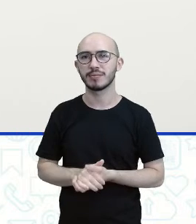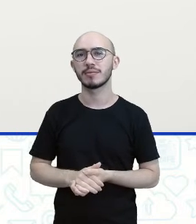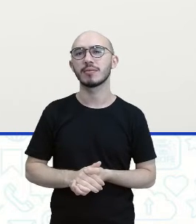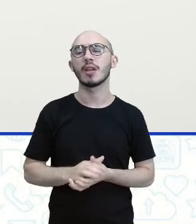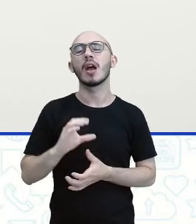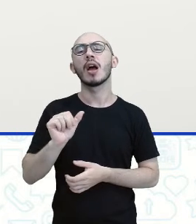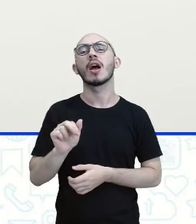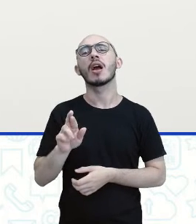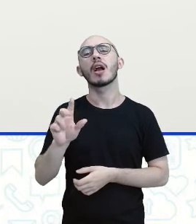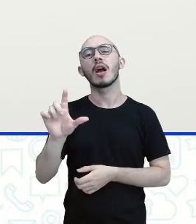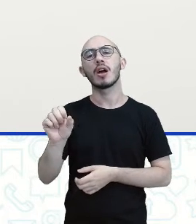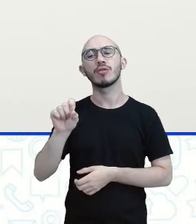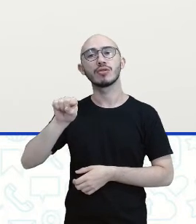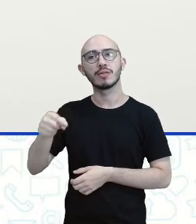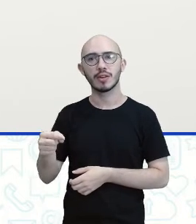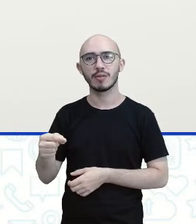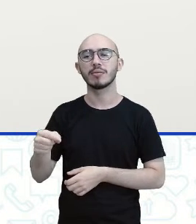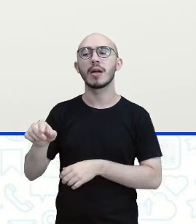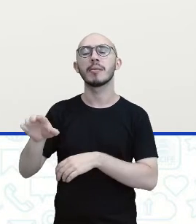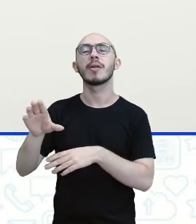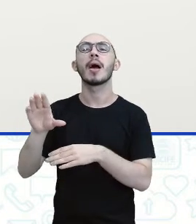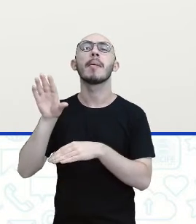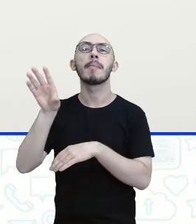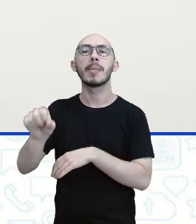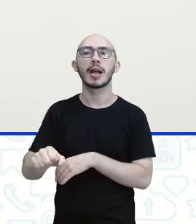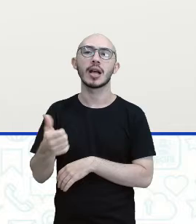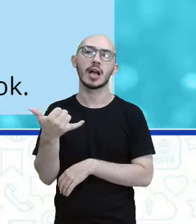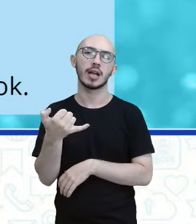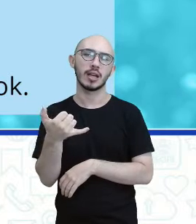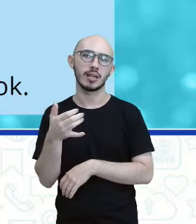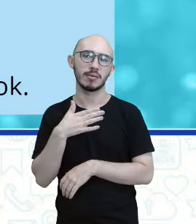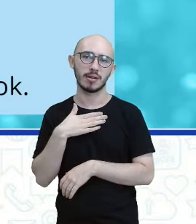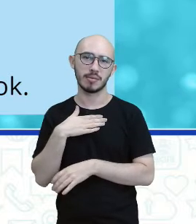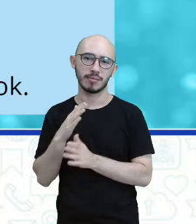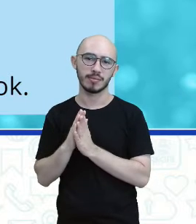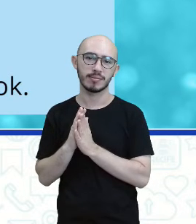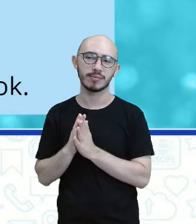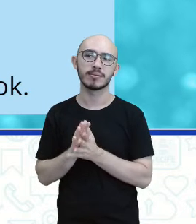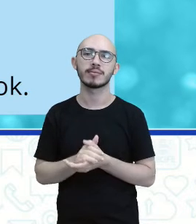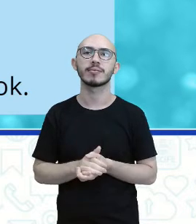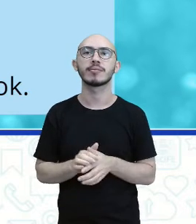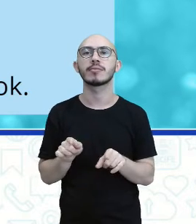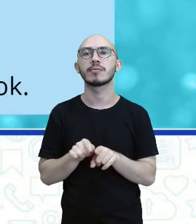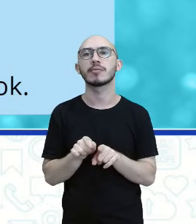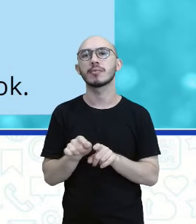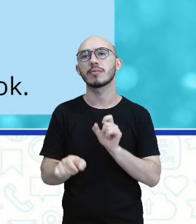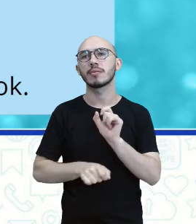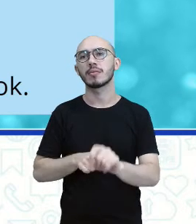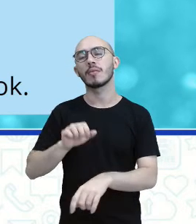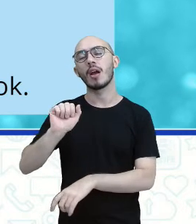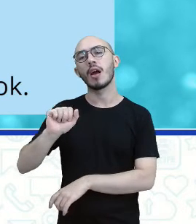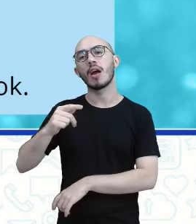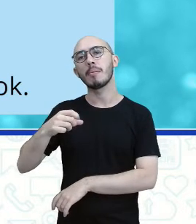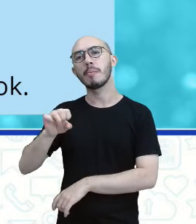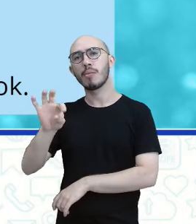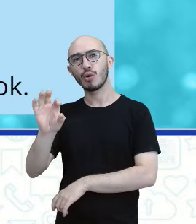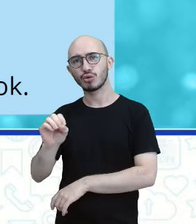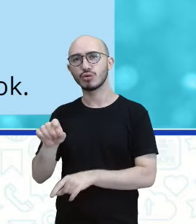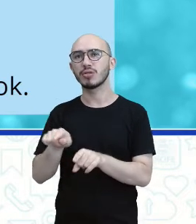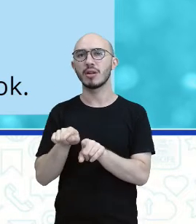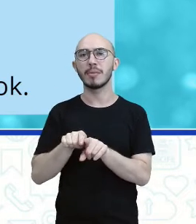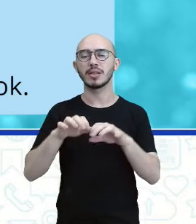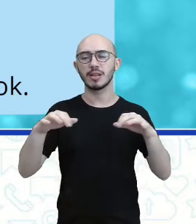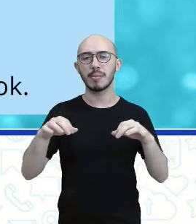pegue a caneta para mim. Alunos, ouçam o que eu tenho a dizer. Tá, isolar o aposto. A vírgula é